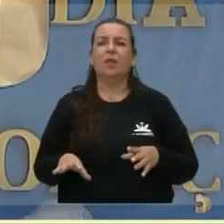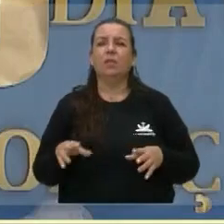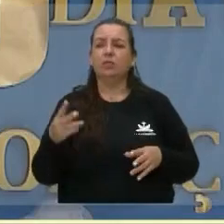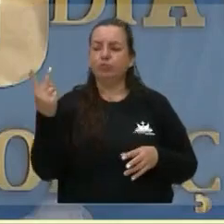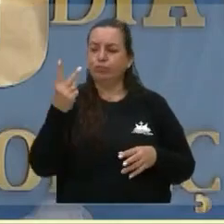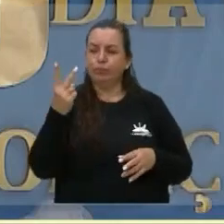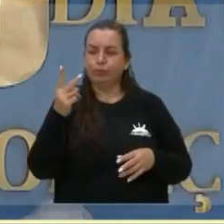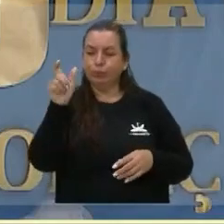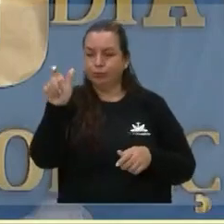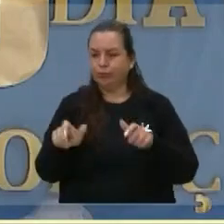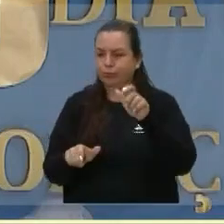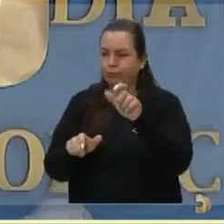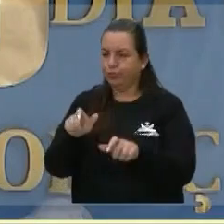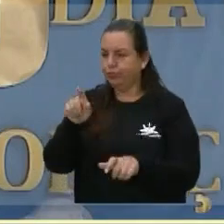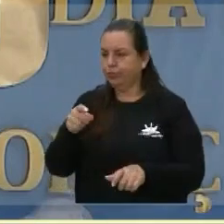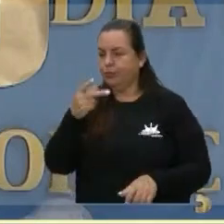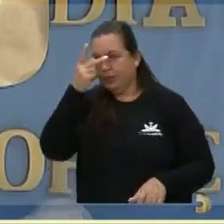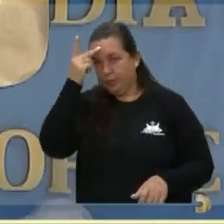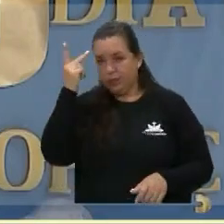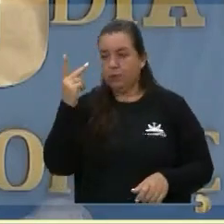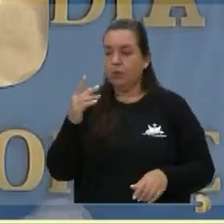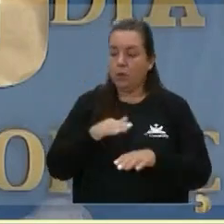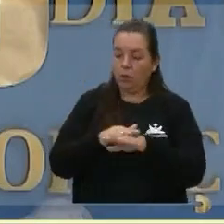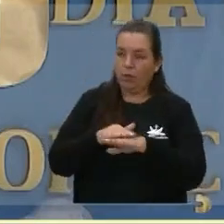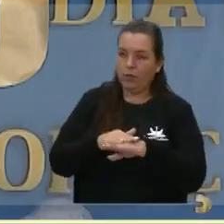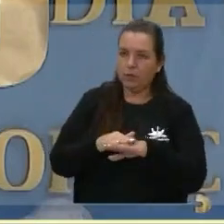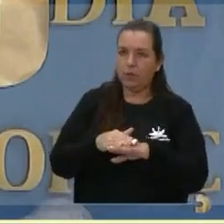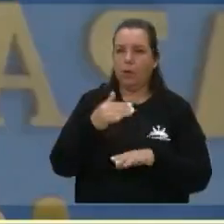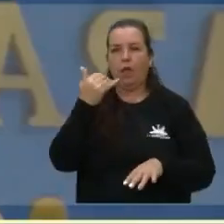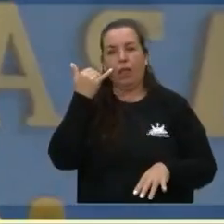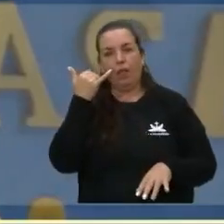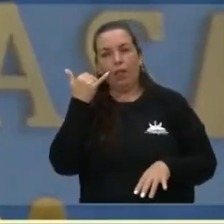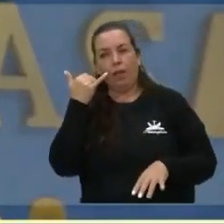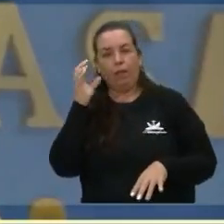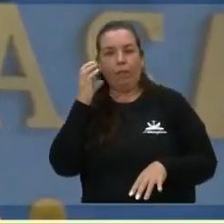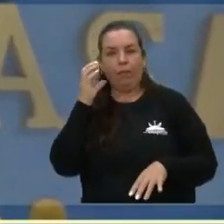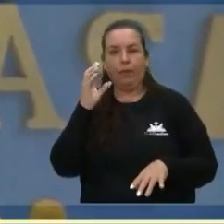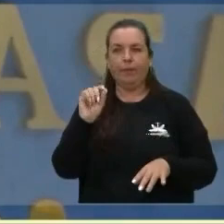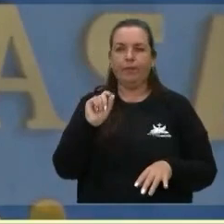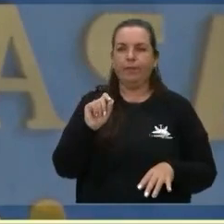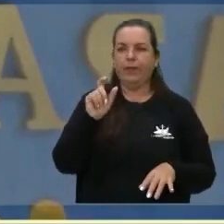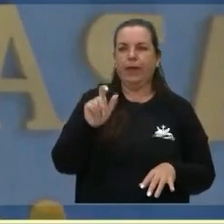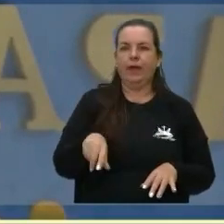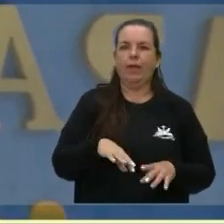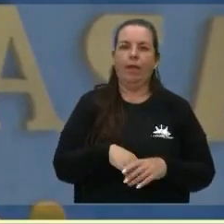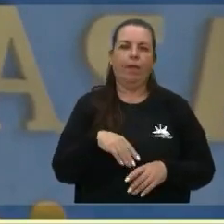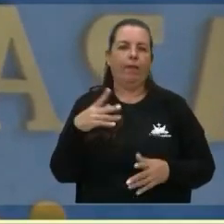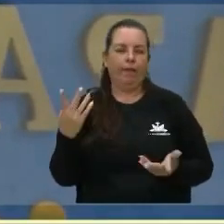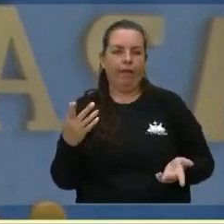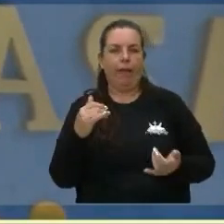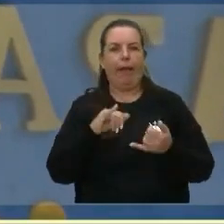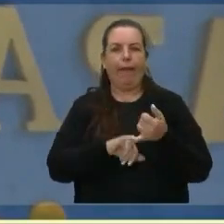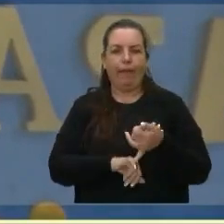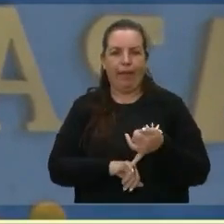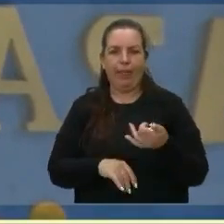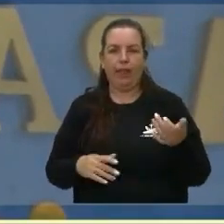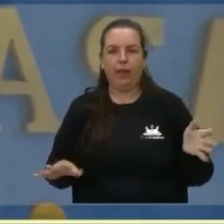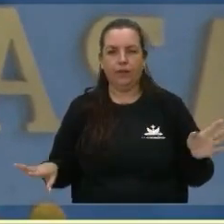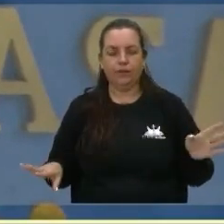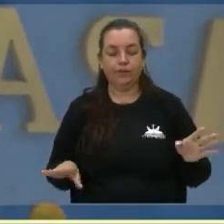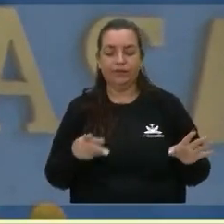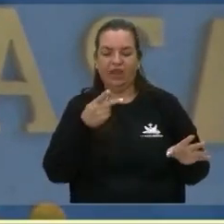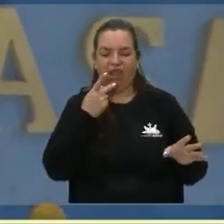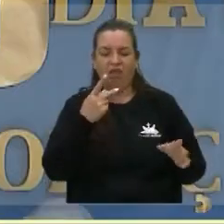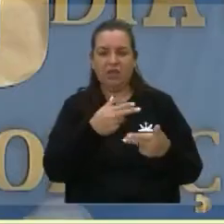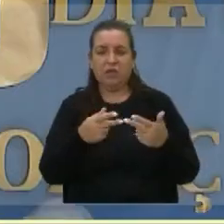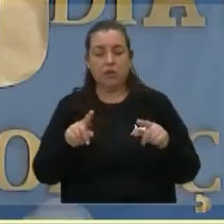pessoas conversando. Marido e mulher. Tocou o telefone. Quem é a periguete? Ô padre, não fala essas coisas na